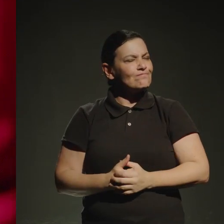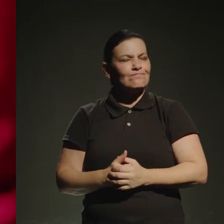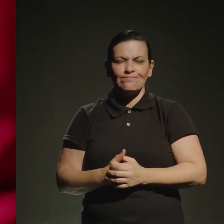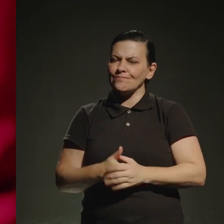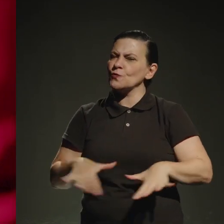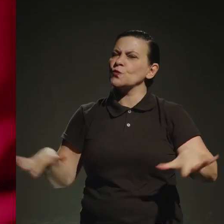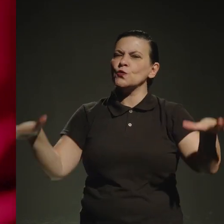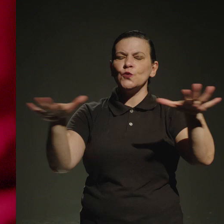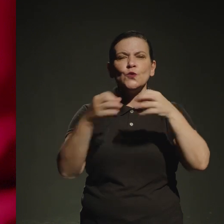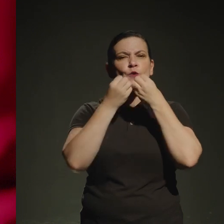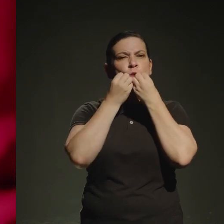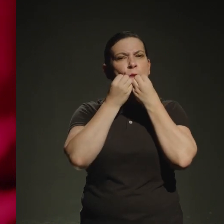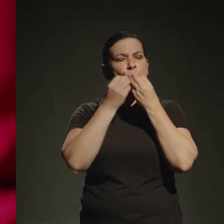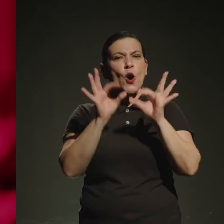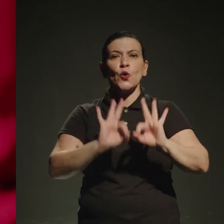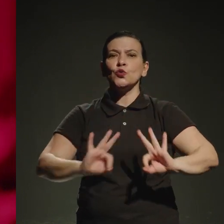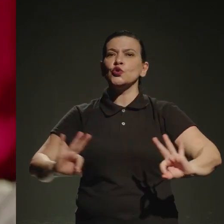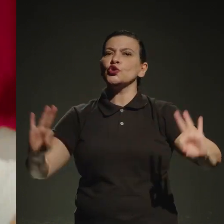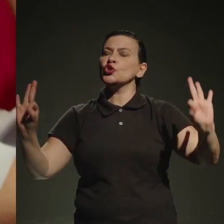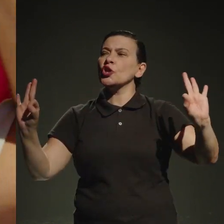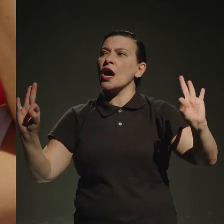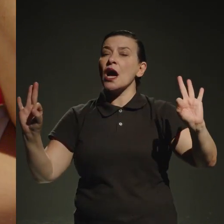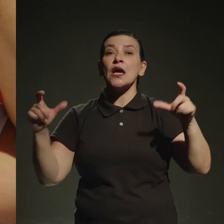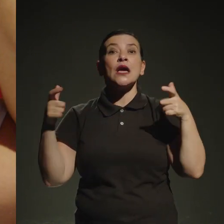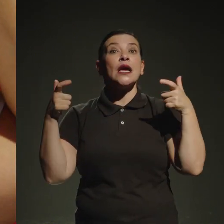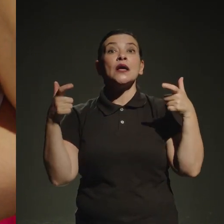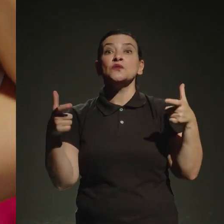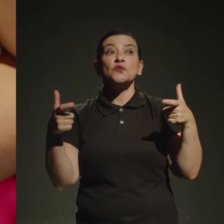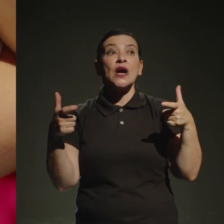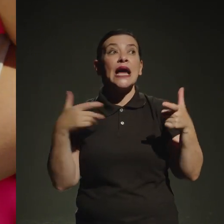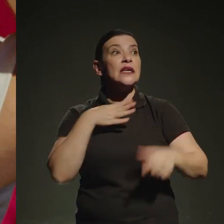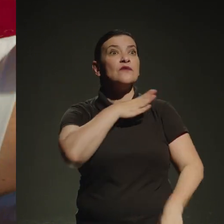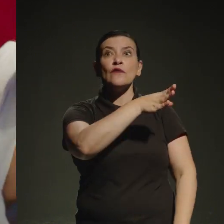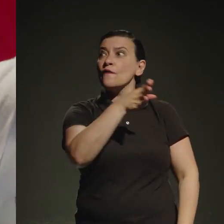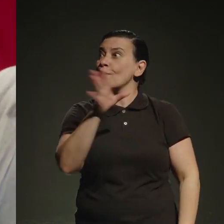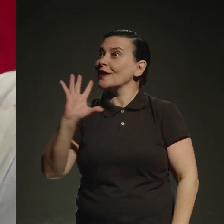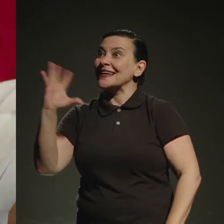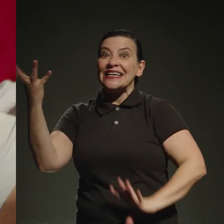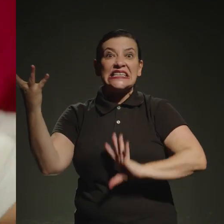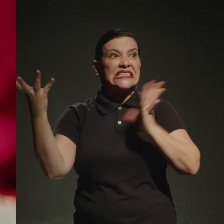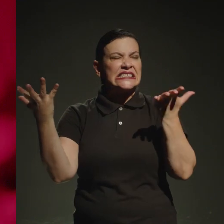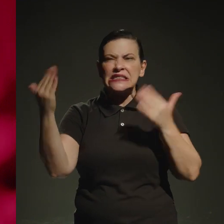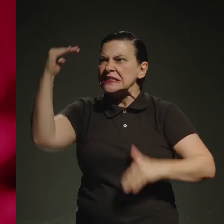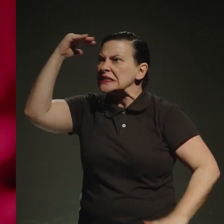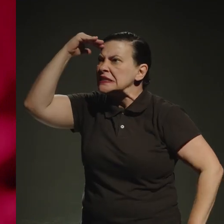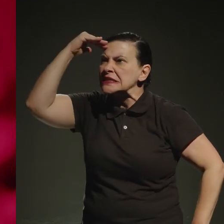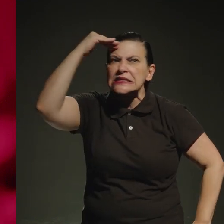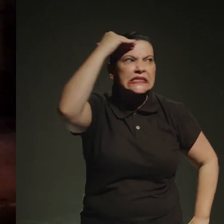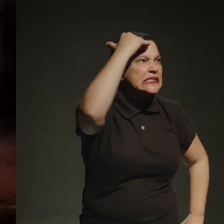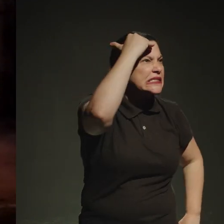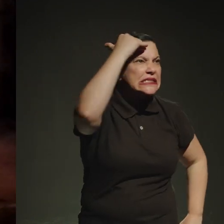dizer, as aventuras? Só vejo poeira e horizonte sem fim. a tal ponto que terra e céu parecem um